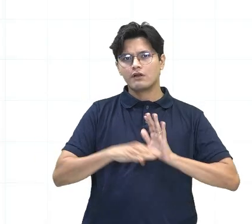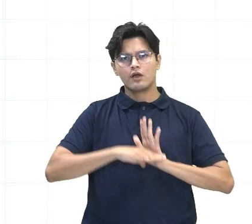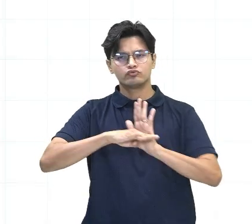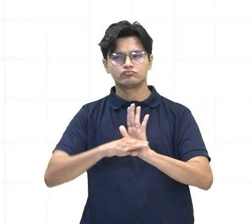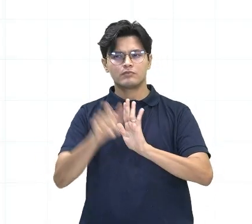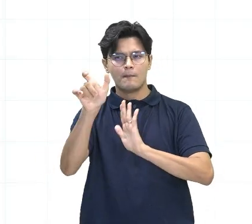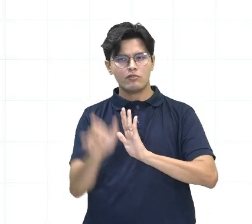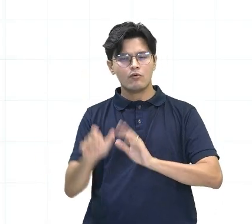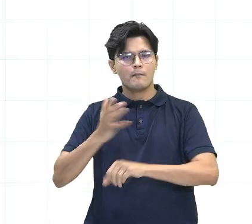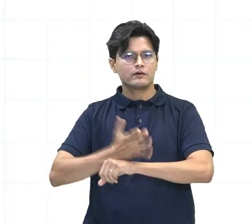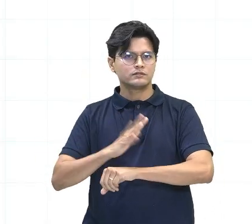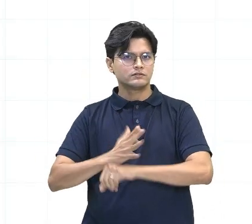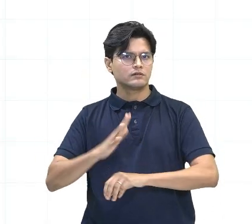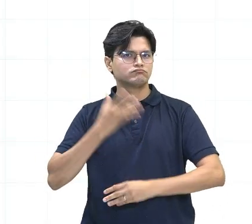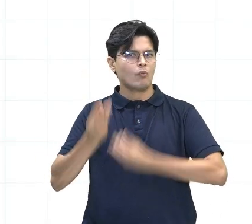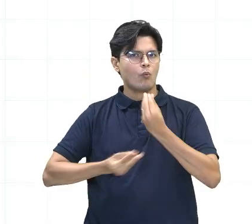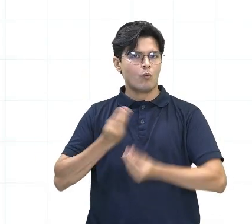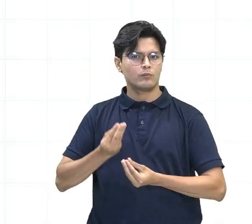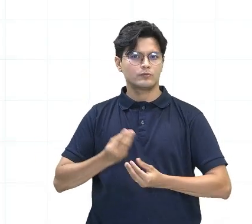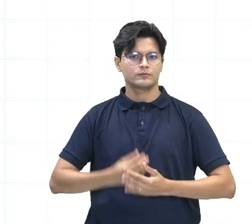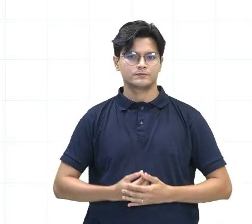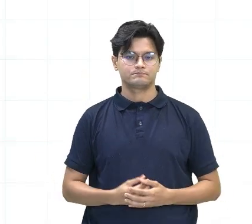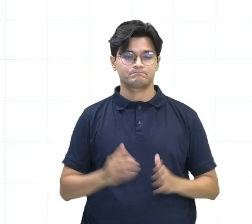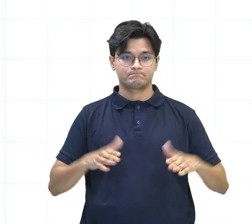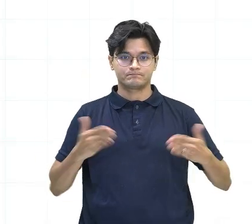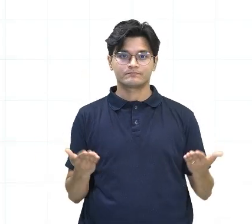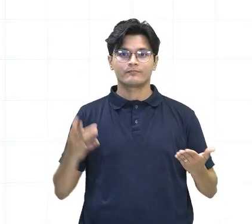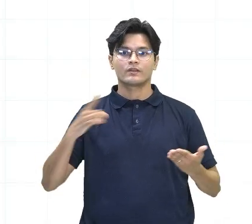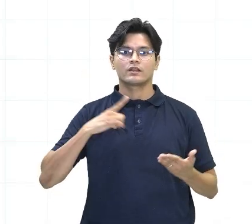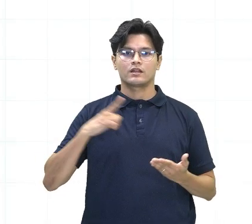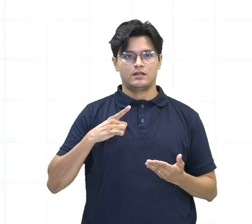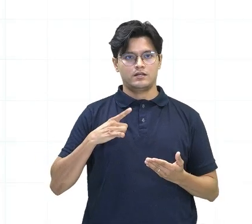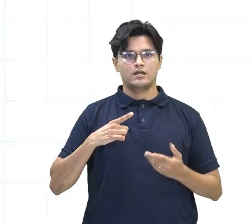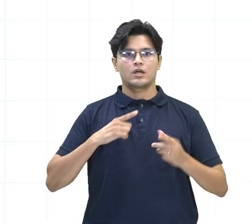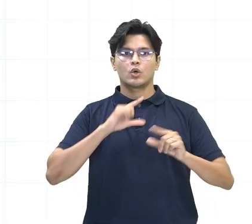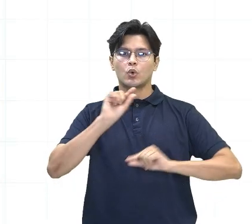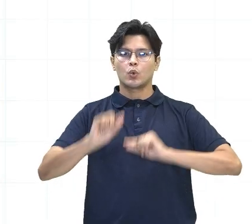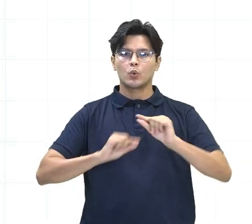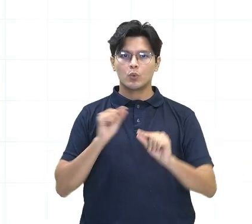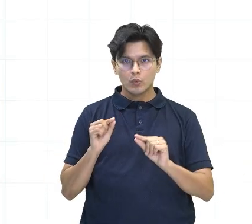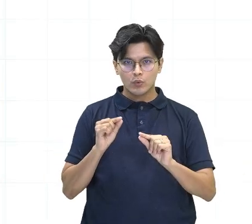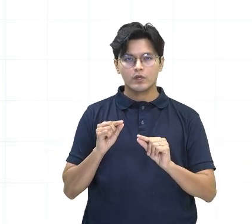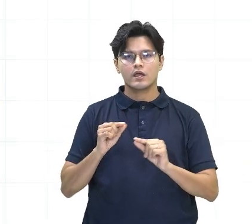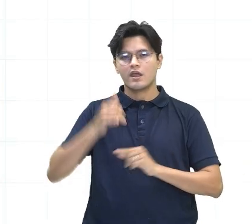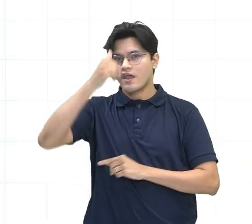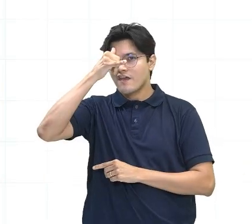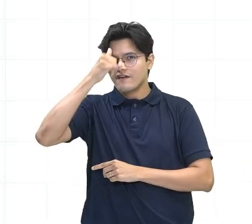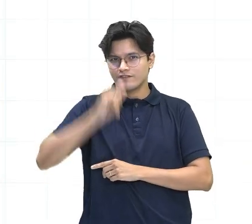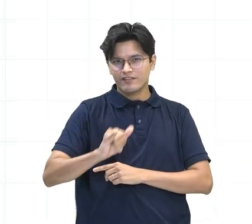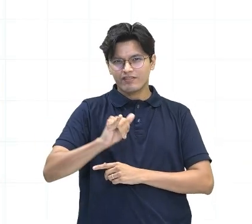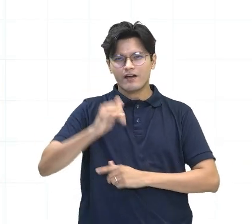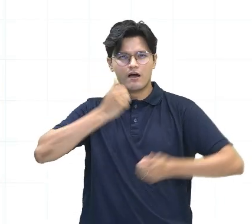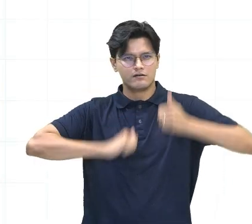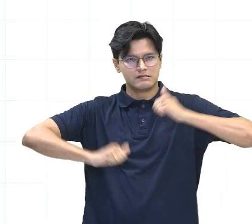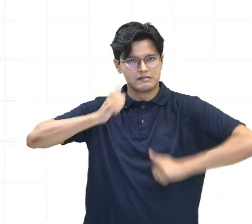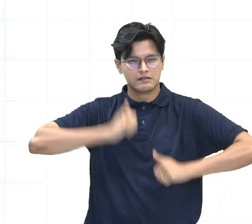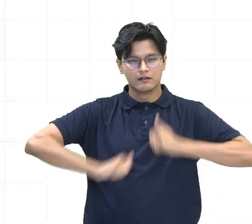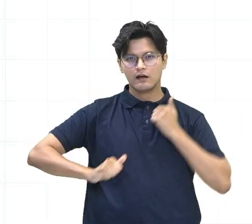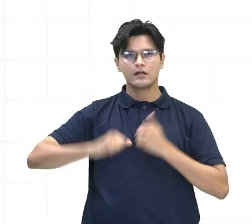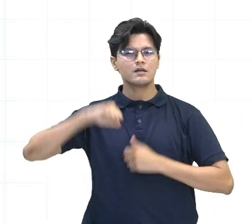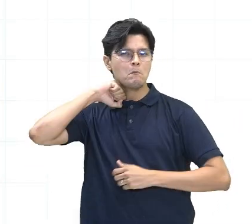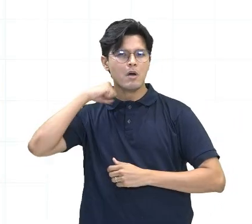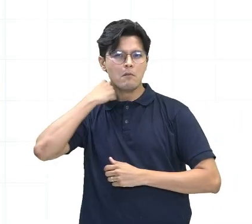ver. Bom, nós temos o combate ao estresse e à ansiedade, né, que como toda